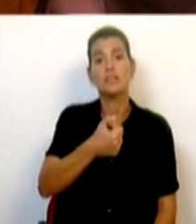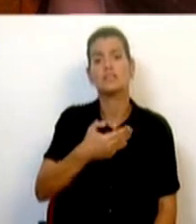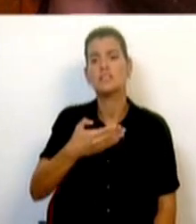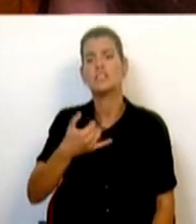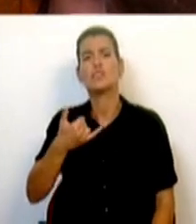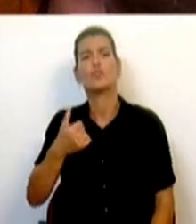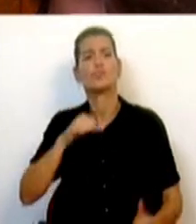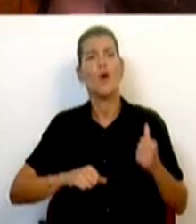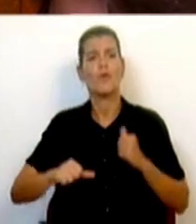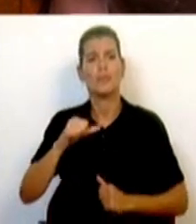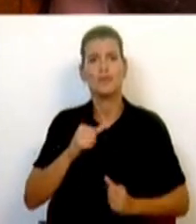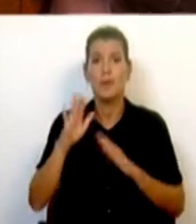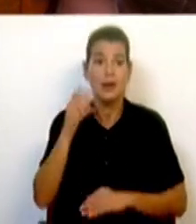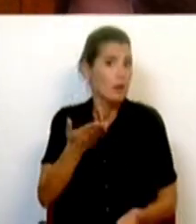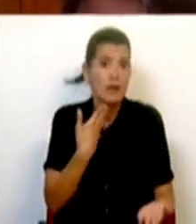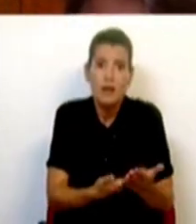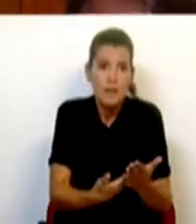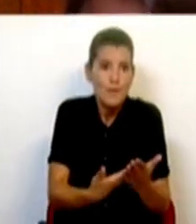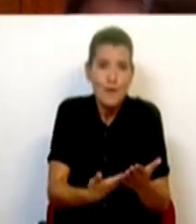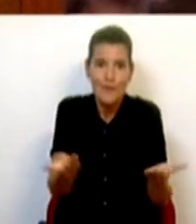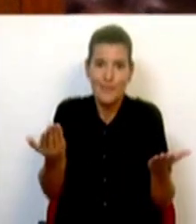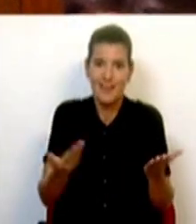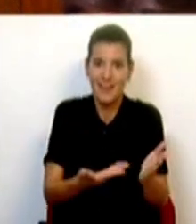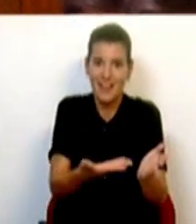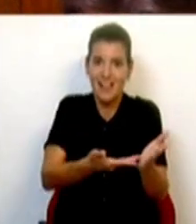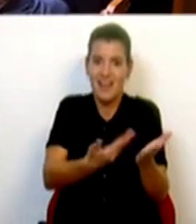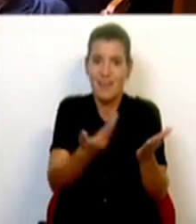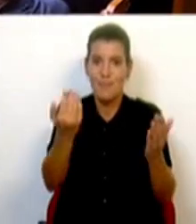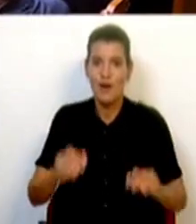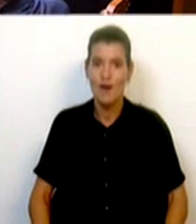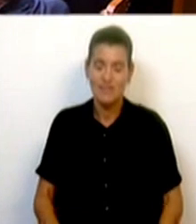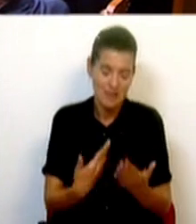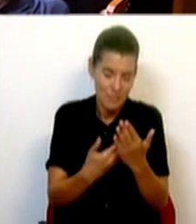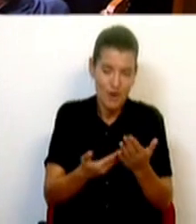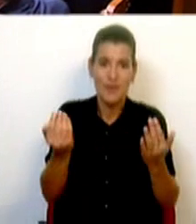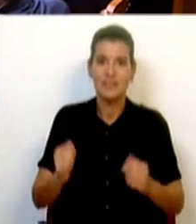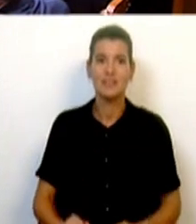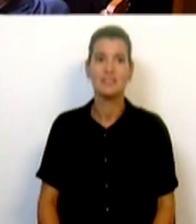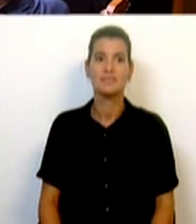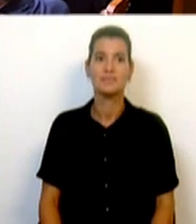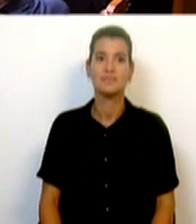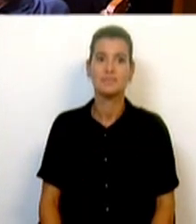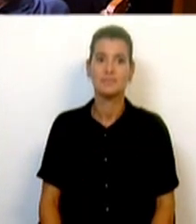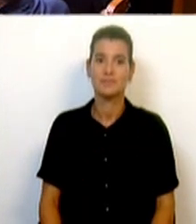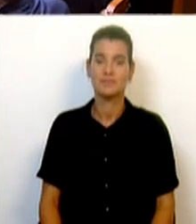103.572 cirurgias. Esta é a realidade. São os factos, Sr. Deputado. São os factos, Sr. Deputado.